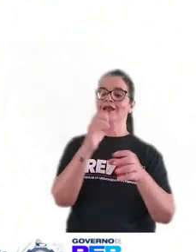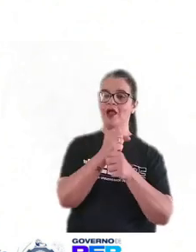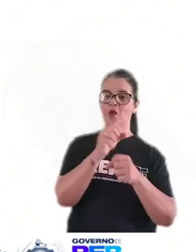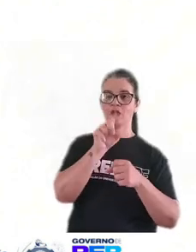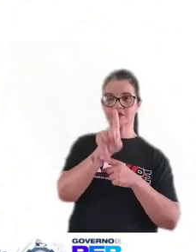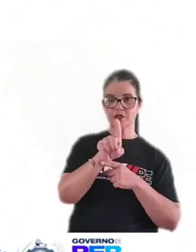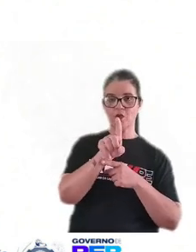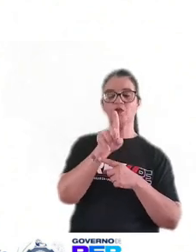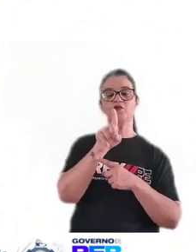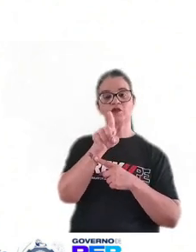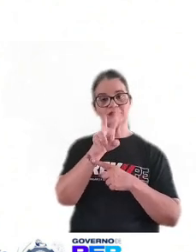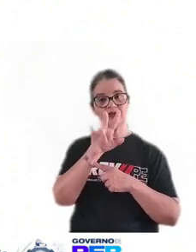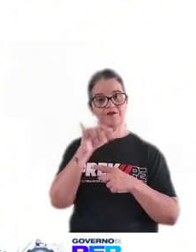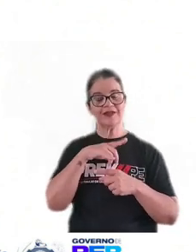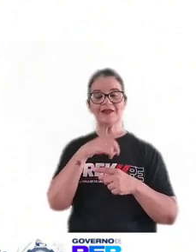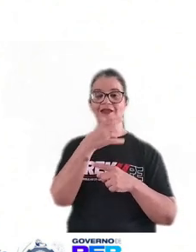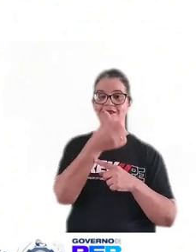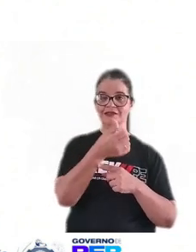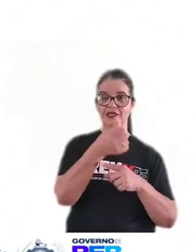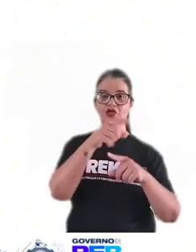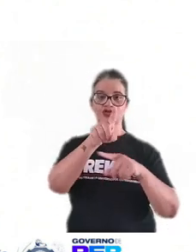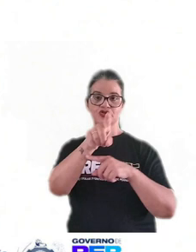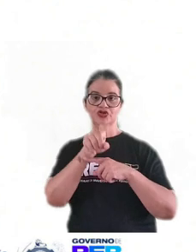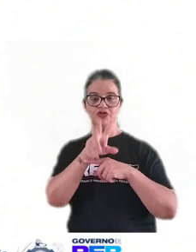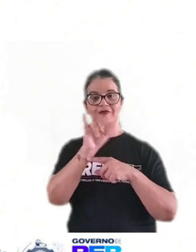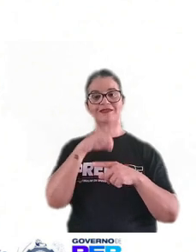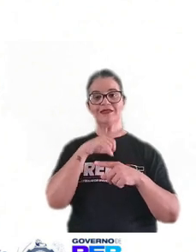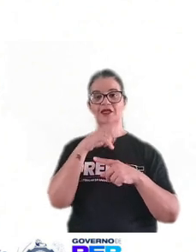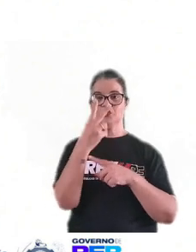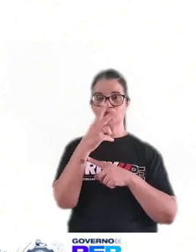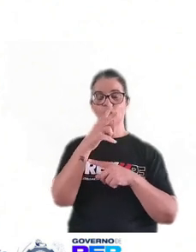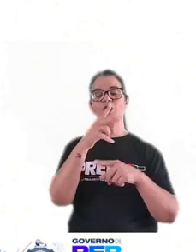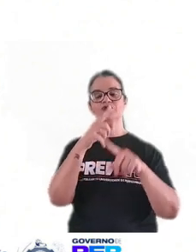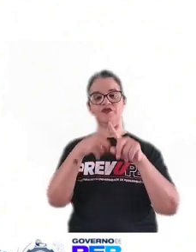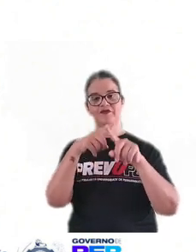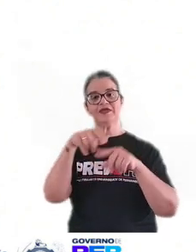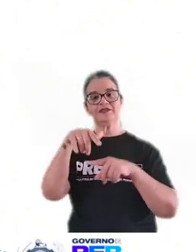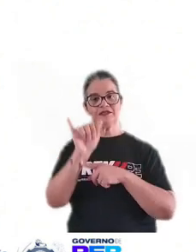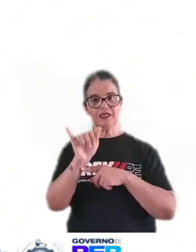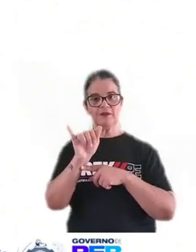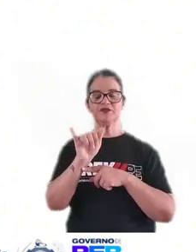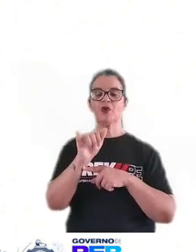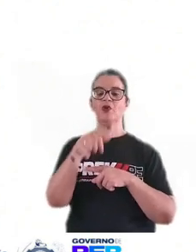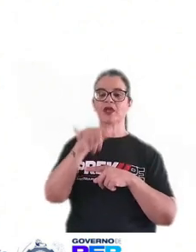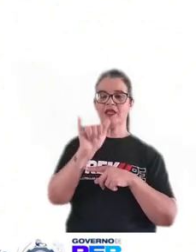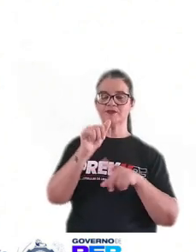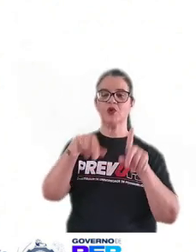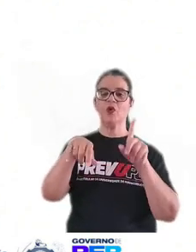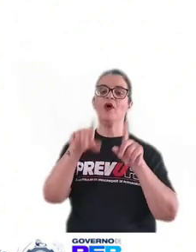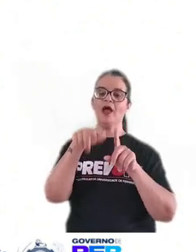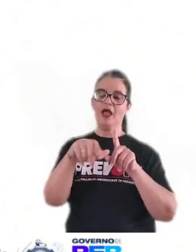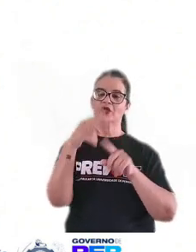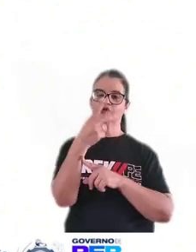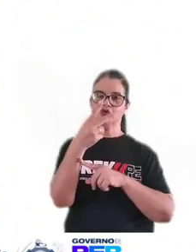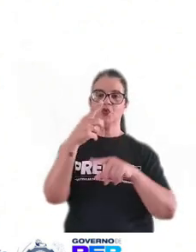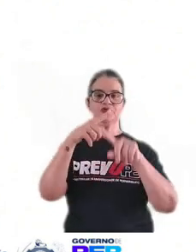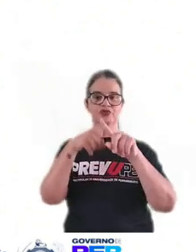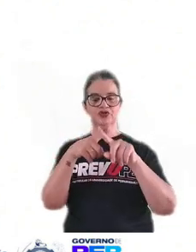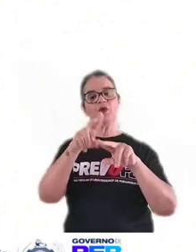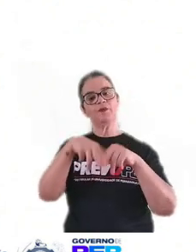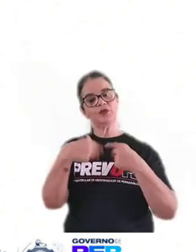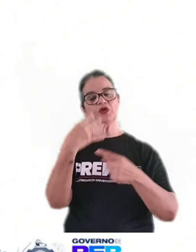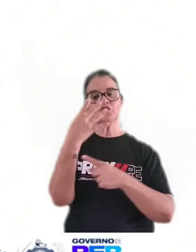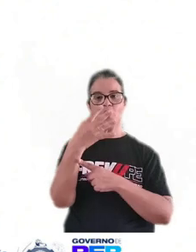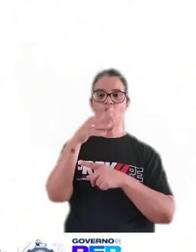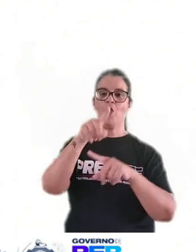na equação 1 você vai ter que 6X vai ser igual a duas vezes Y que Y é 2X